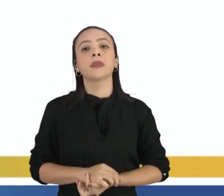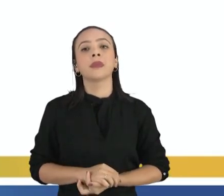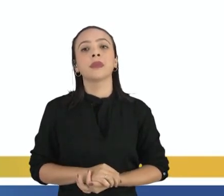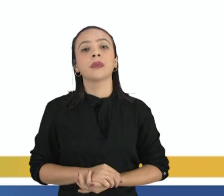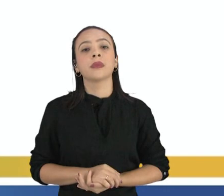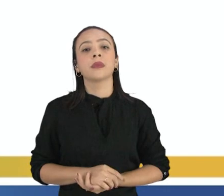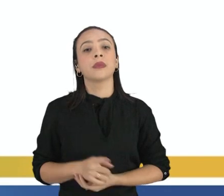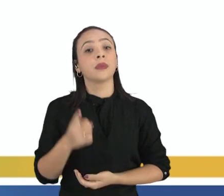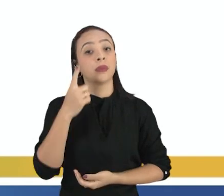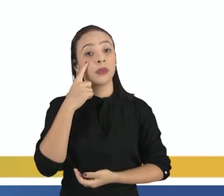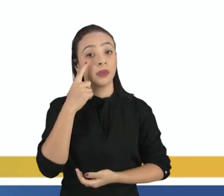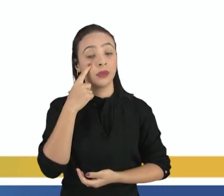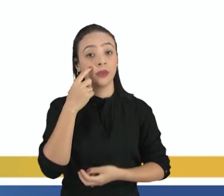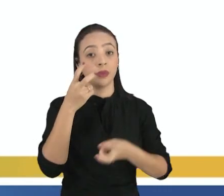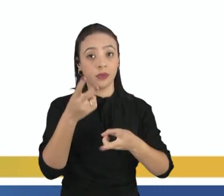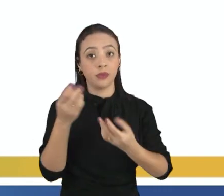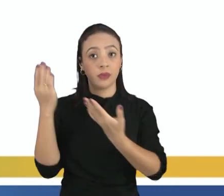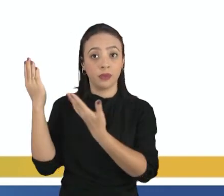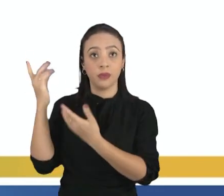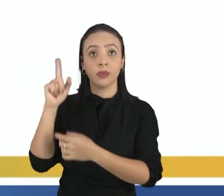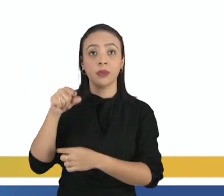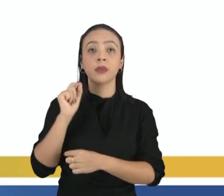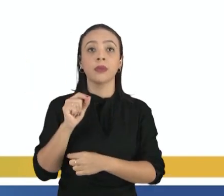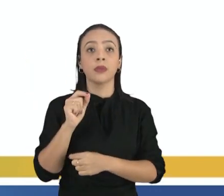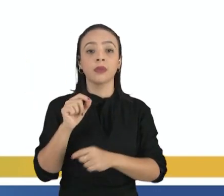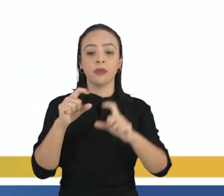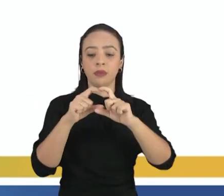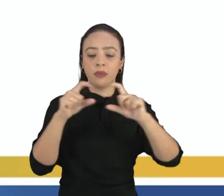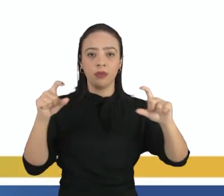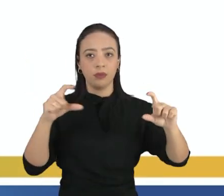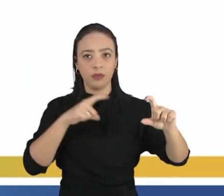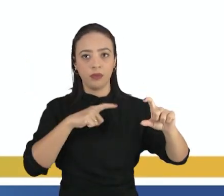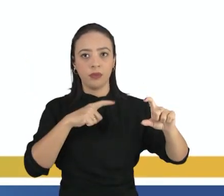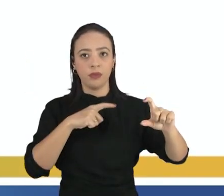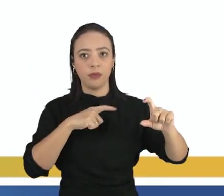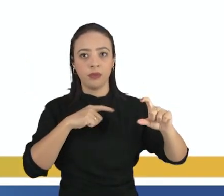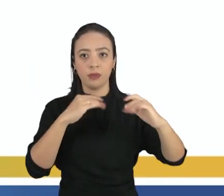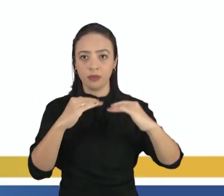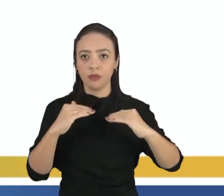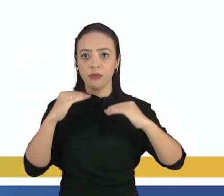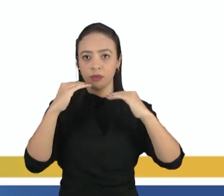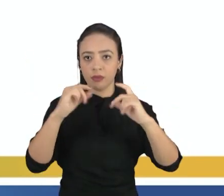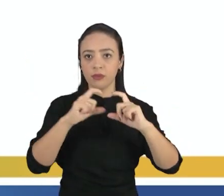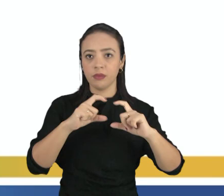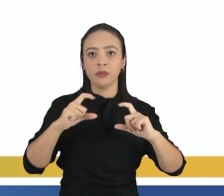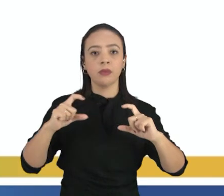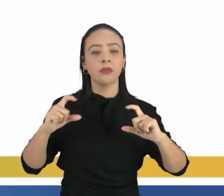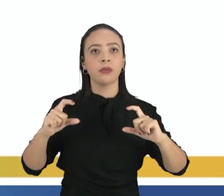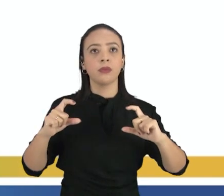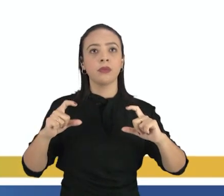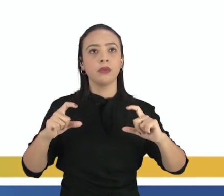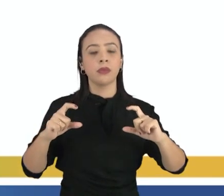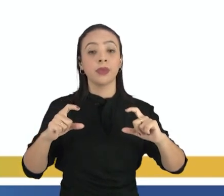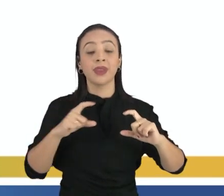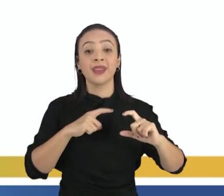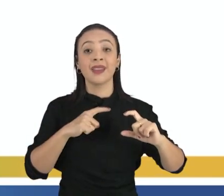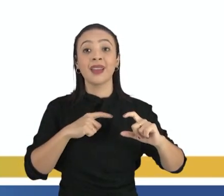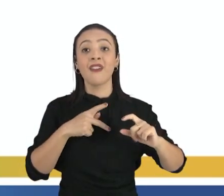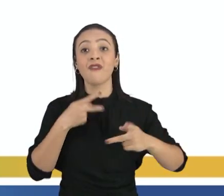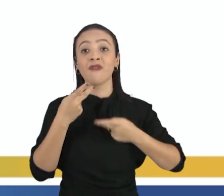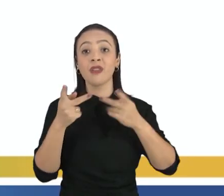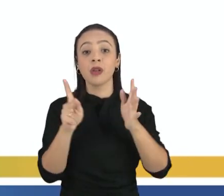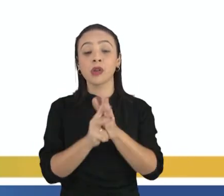estão vendo aí, se trata desse espaço retangular na parte superior do quadro. É quando vem a fala